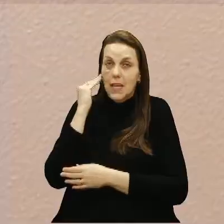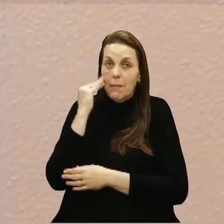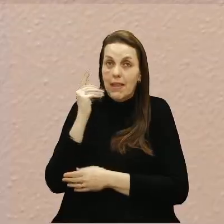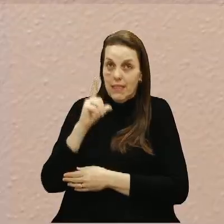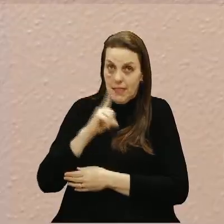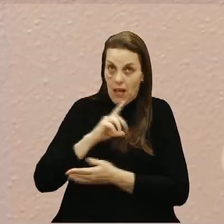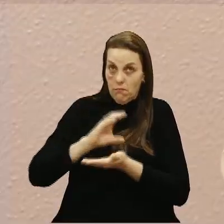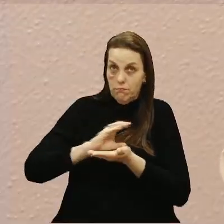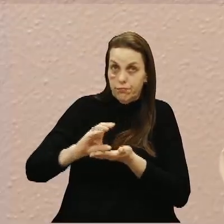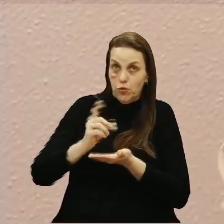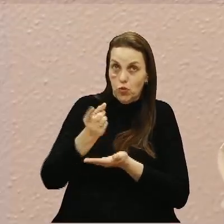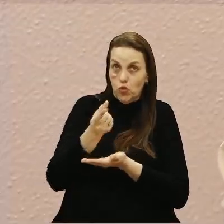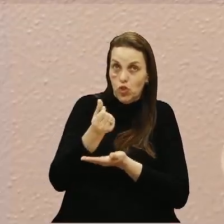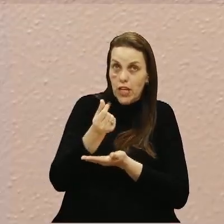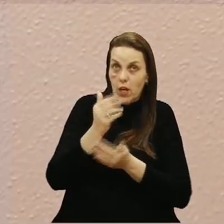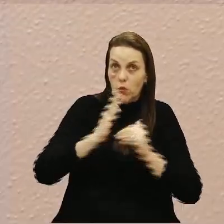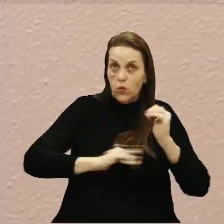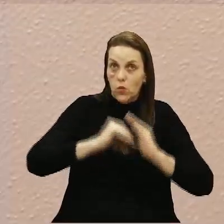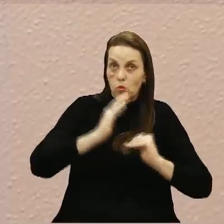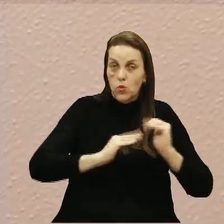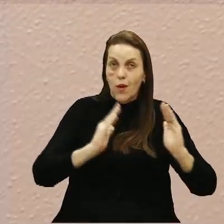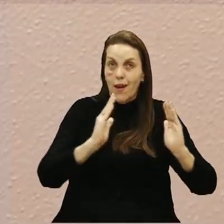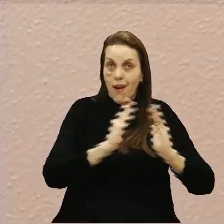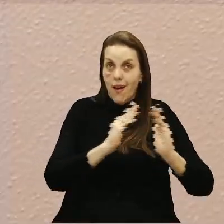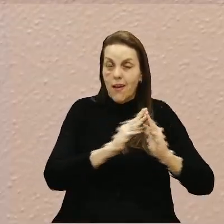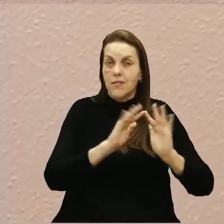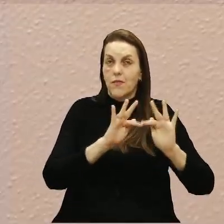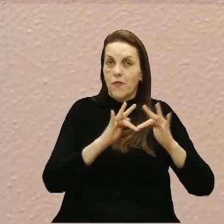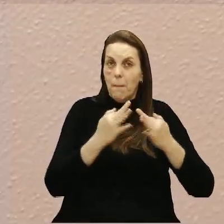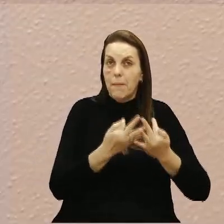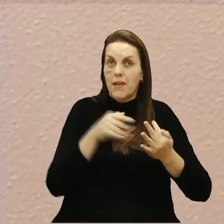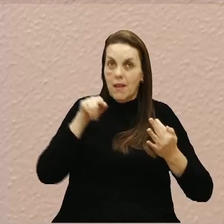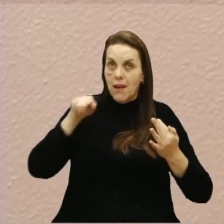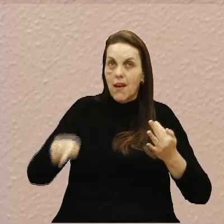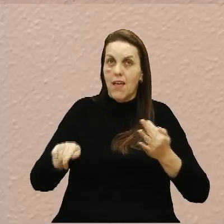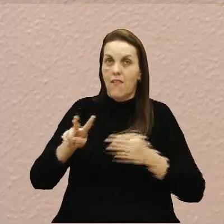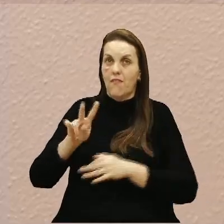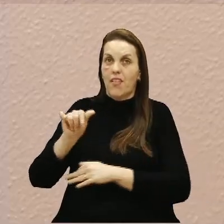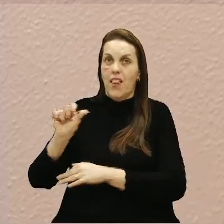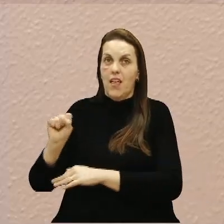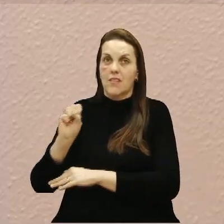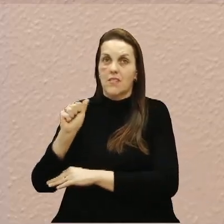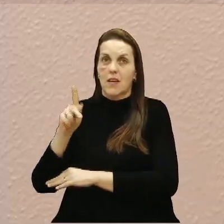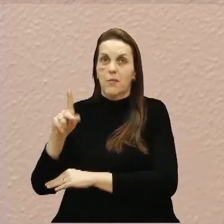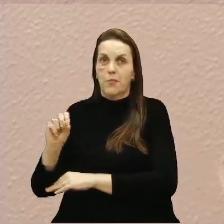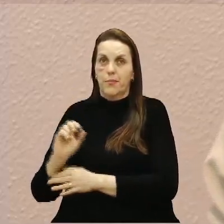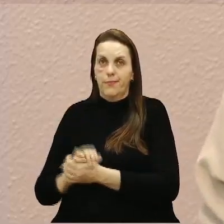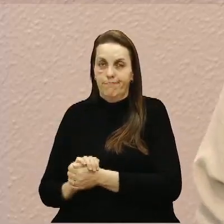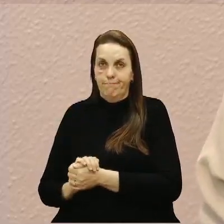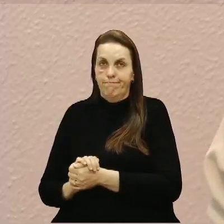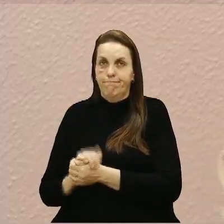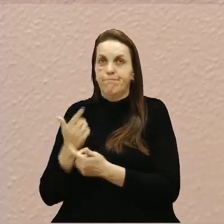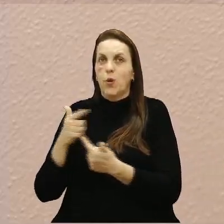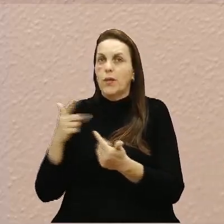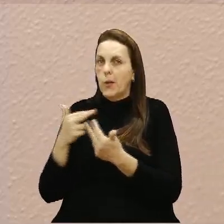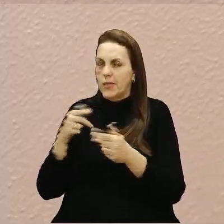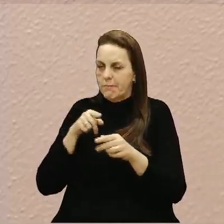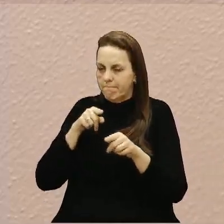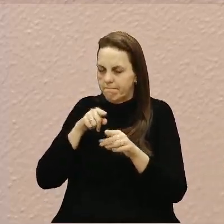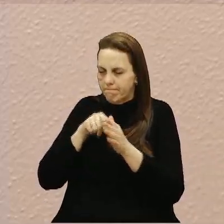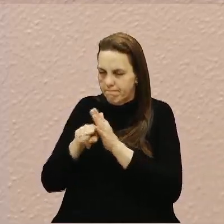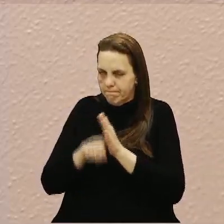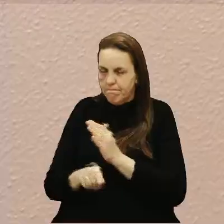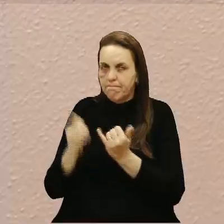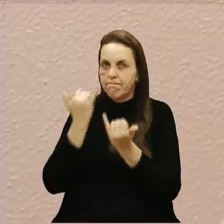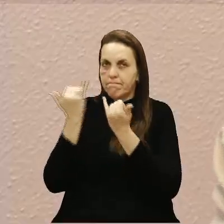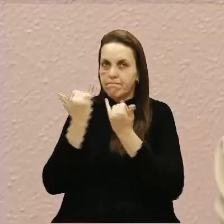para a construção das casas das famílias do Vila Sapo. Outra coisa que a gente pergunta no pedido de informações